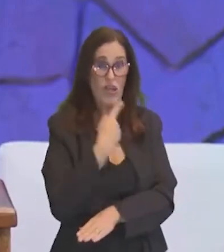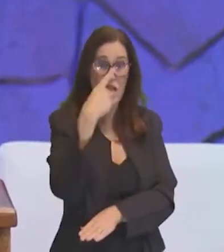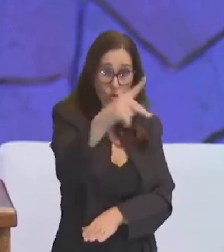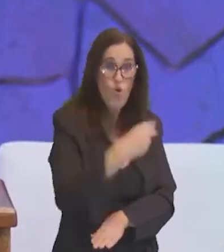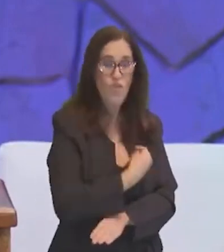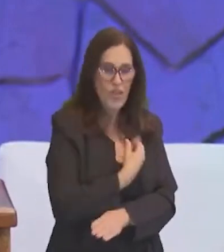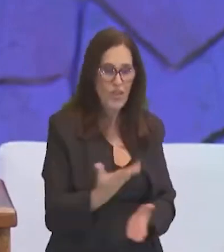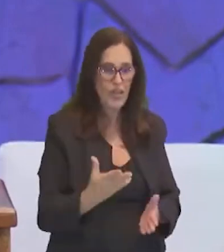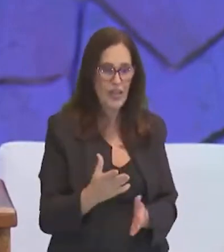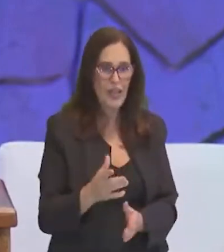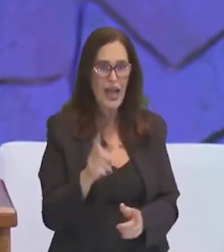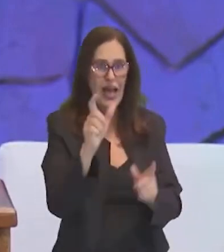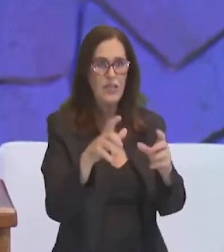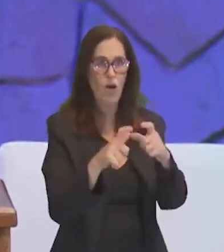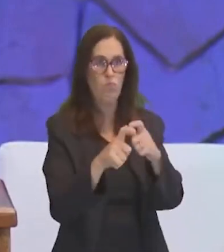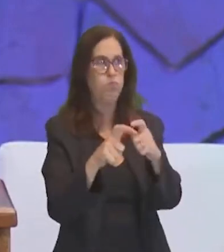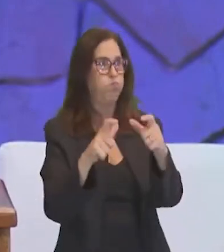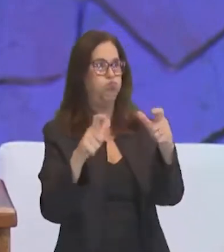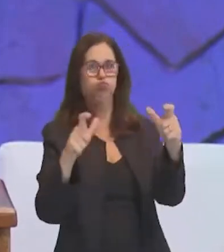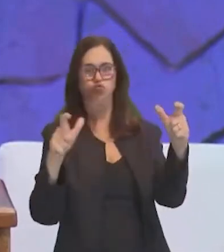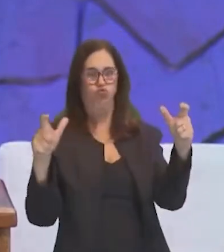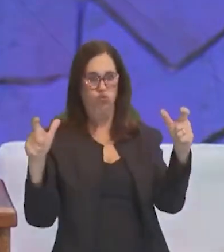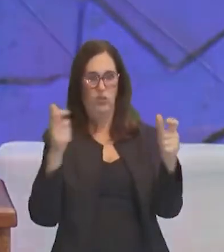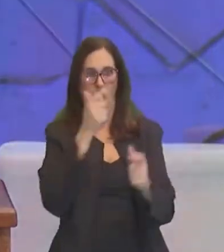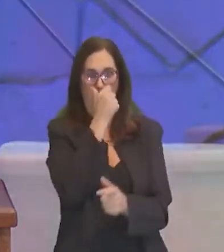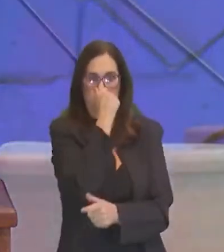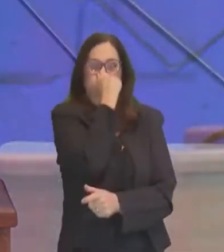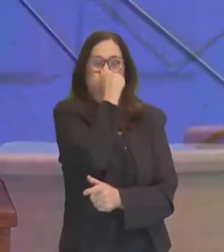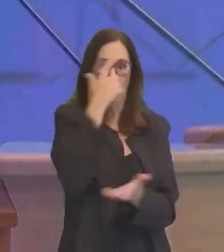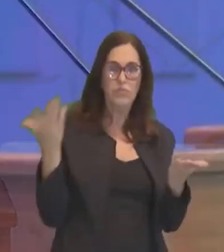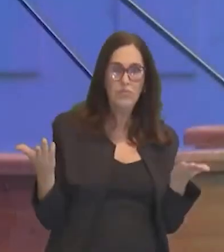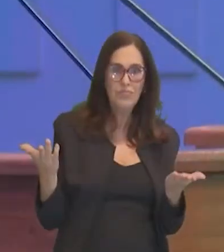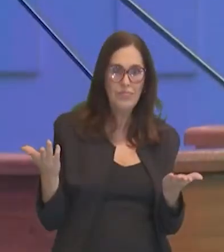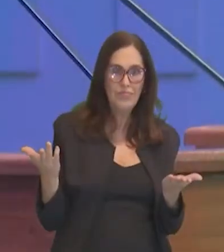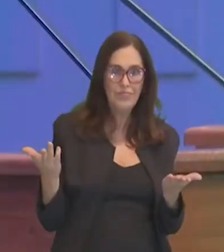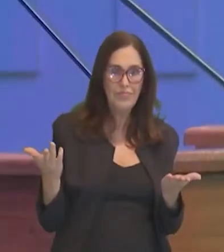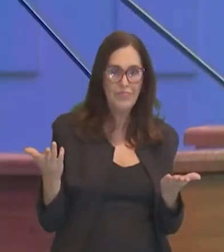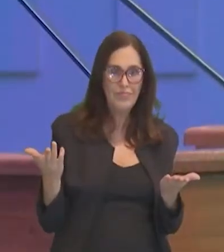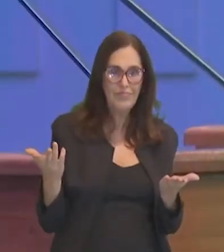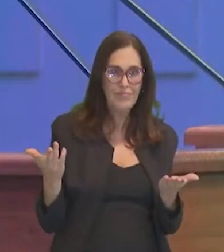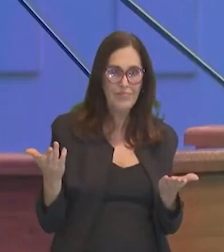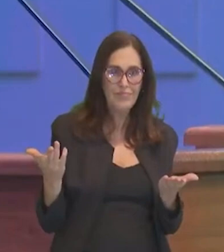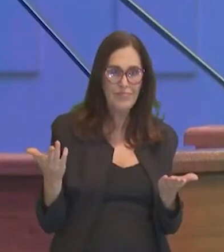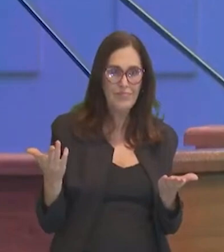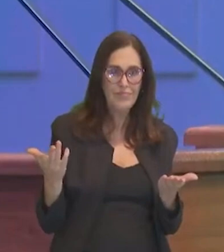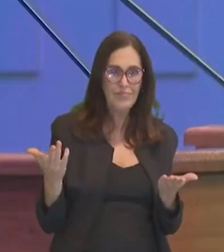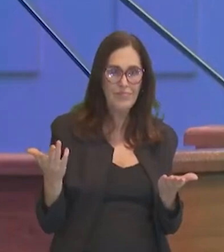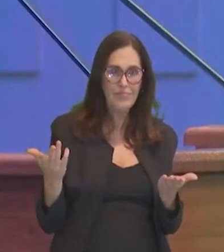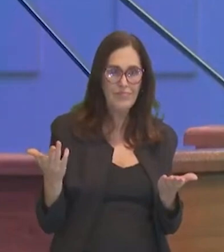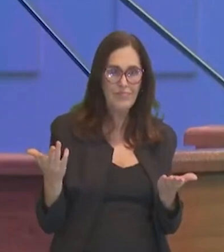vida, esta igreja aqui no próximo domingo não teria lugar para se sentar.